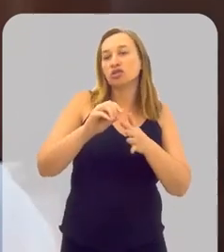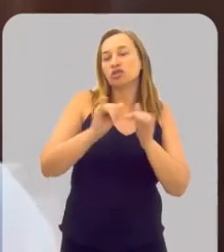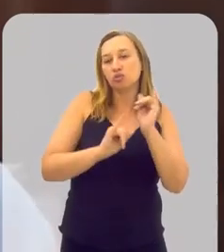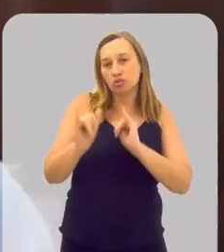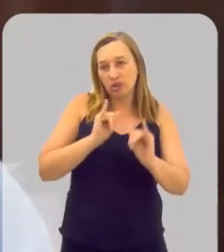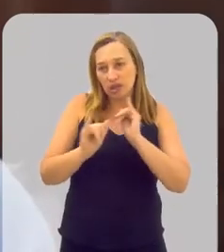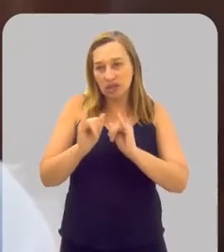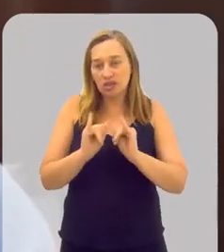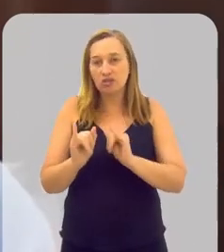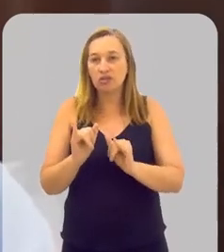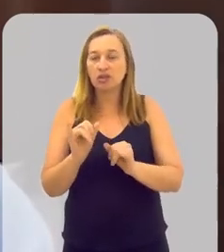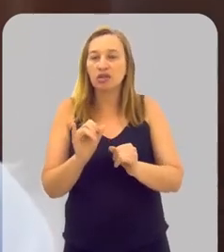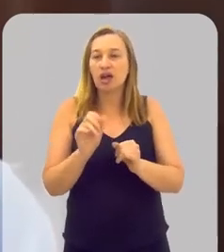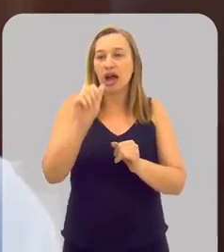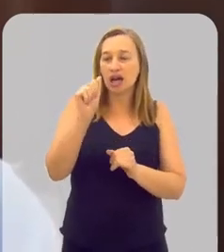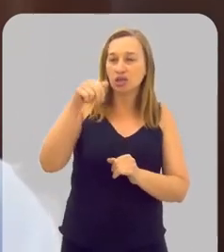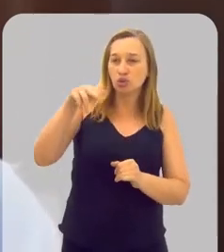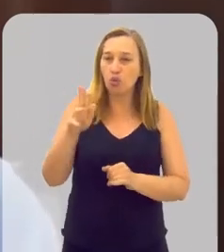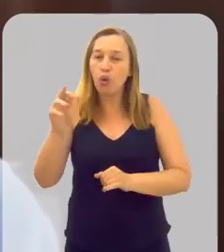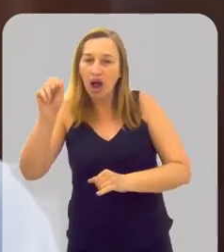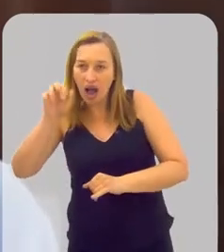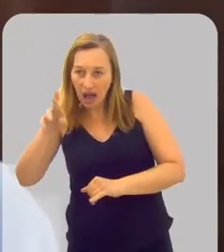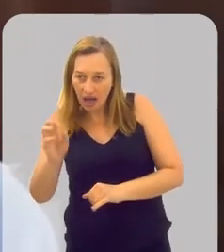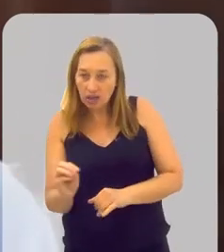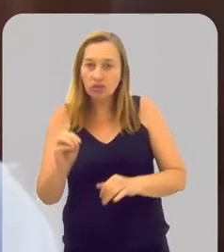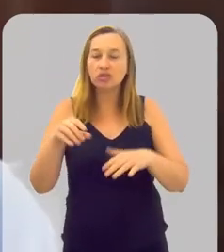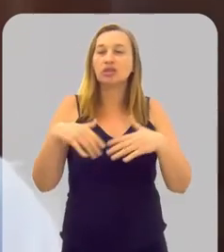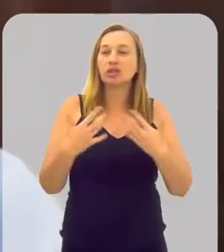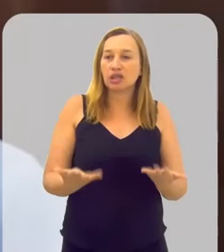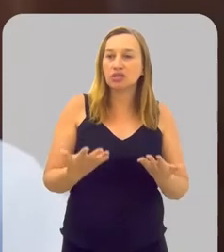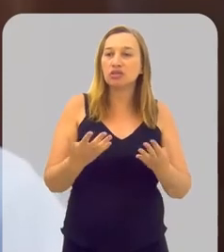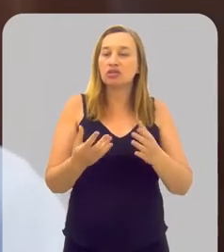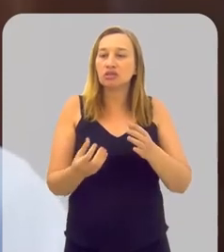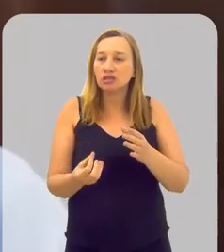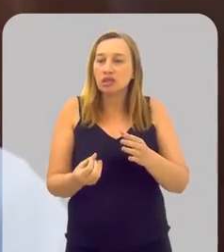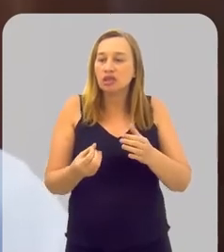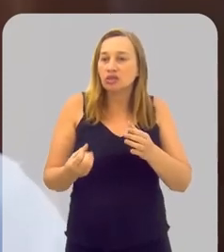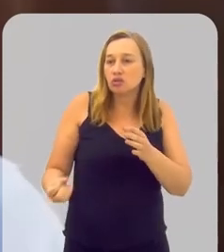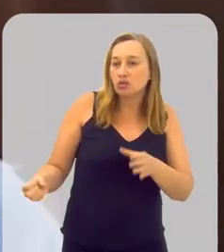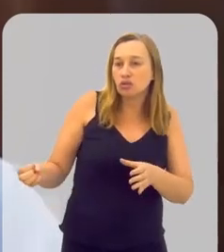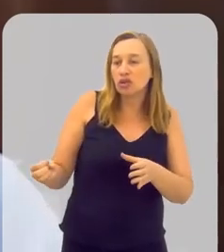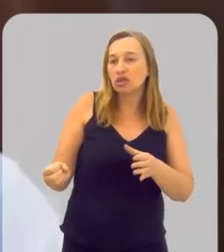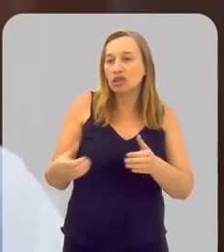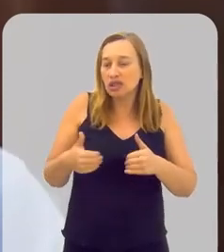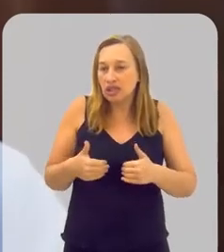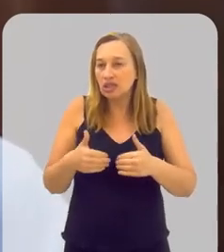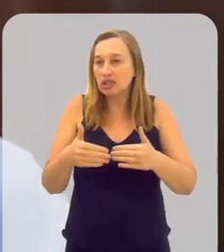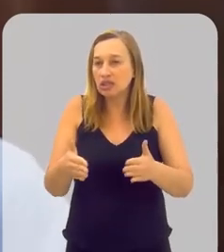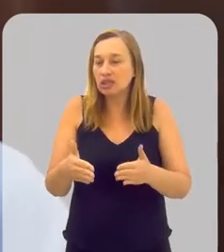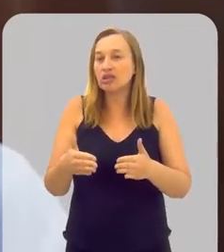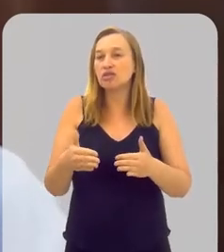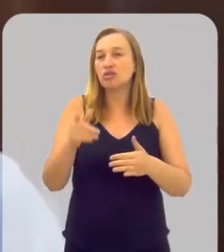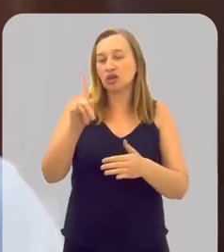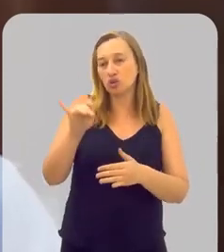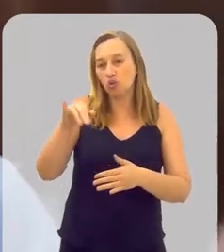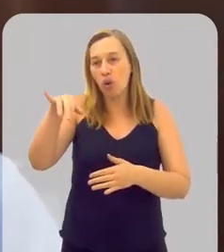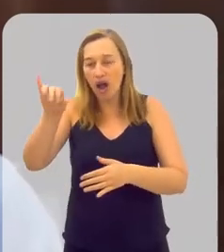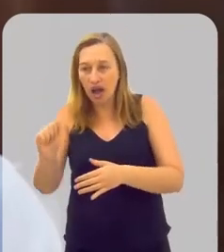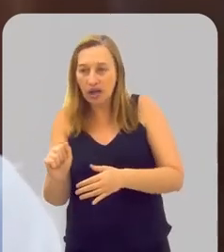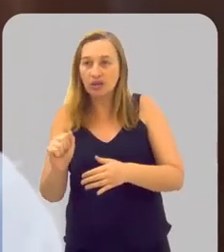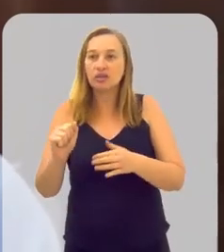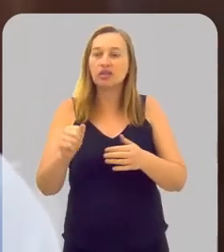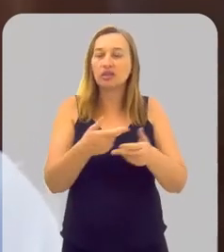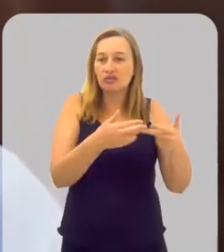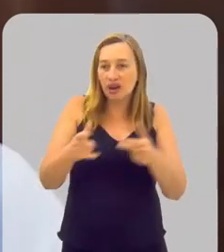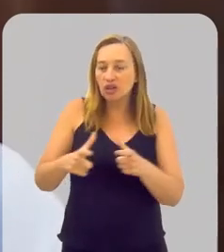um calendário bem definido de publicações que a gente faz, e o anuário é uma delas. Então, a gente, além do lançamento desse anuário, a gente faz